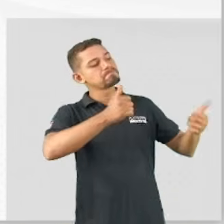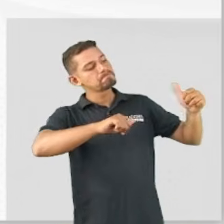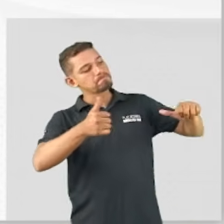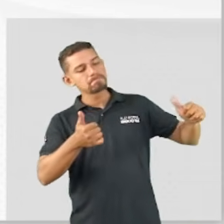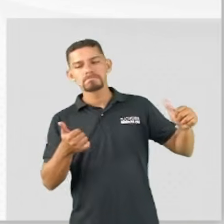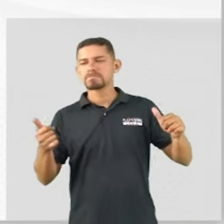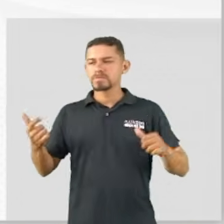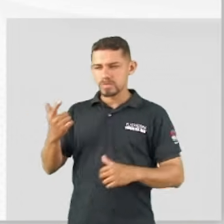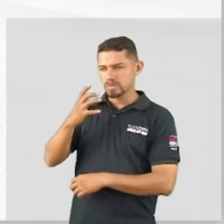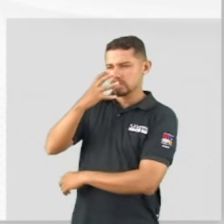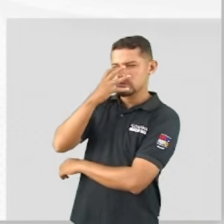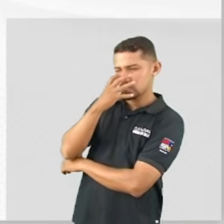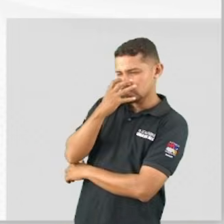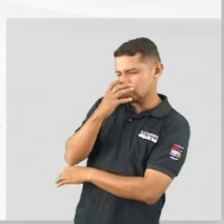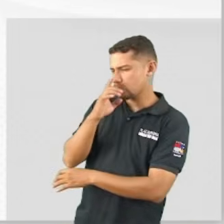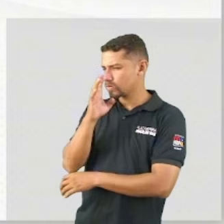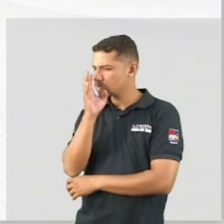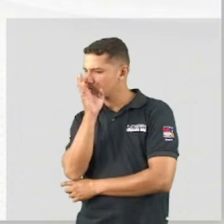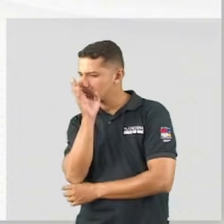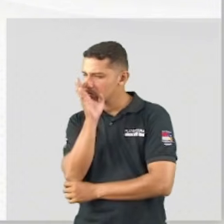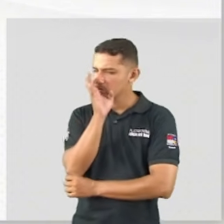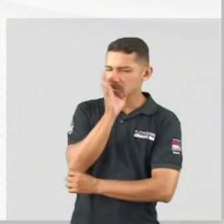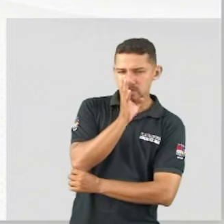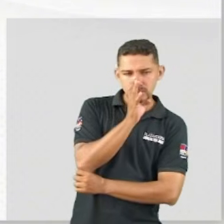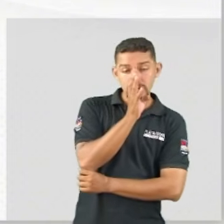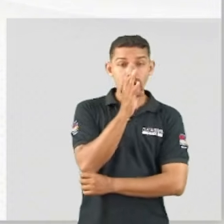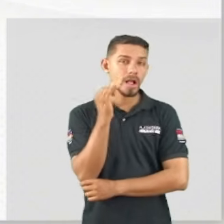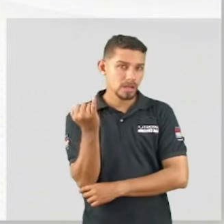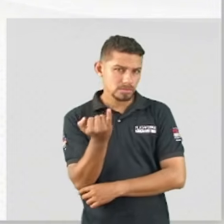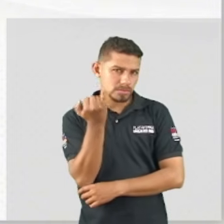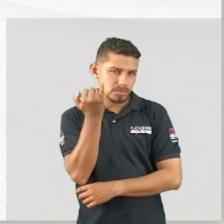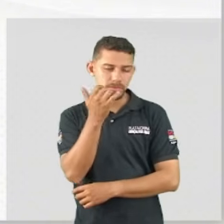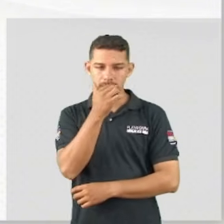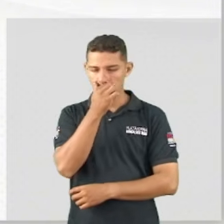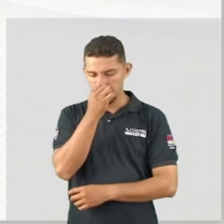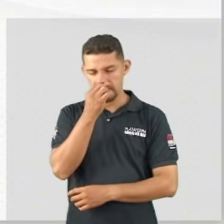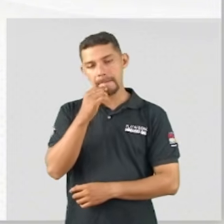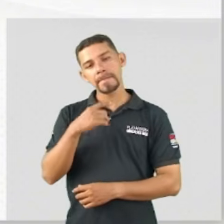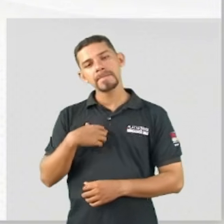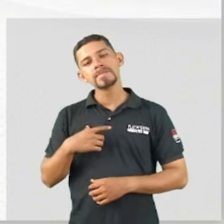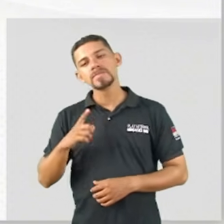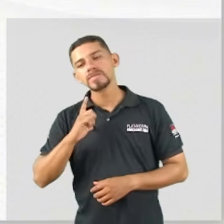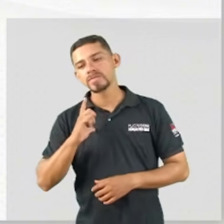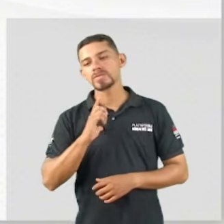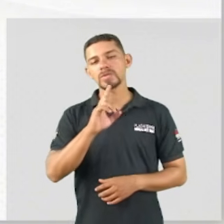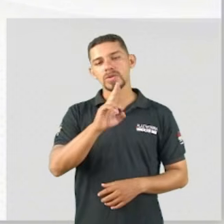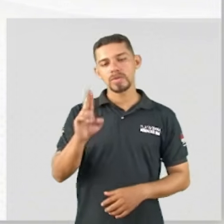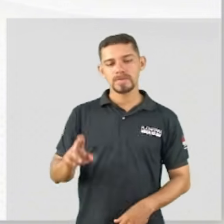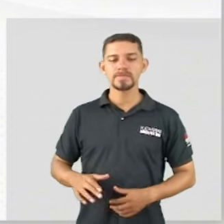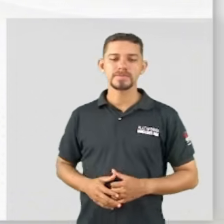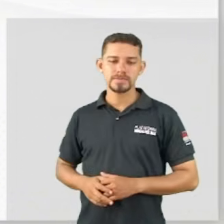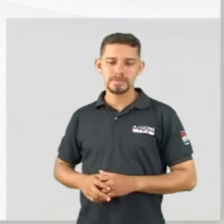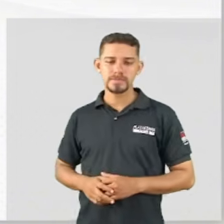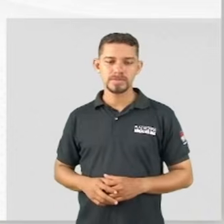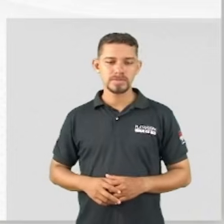dos debatedores, né? Também é uma figura muito importante ao lado do que a gente chama de moderador.